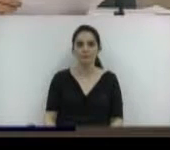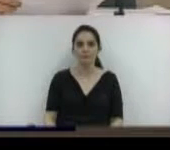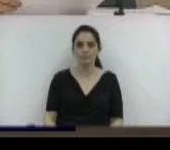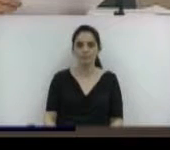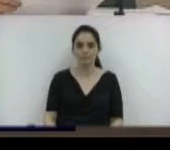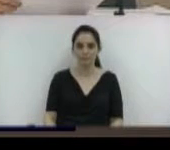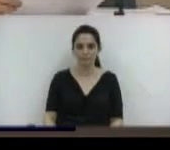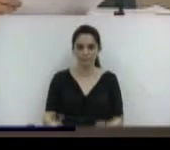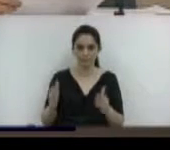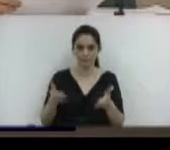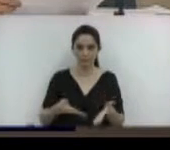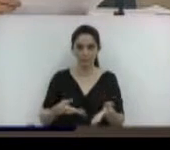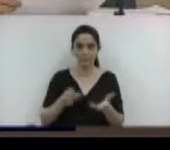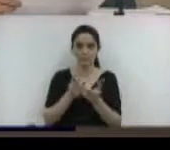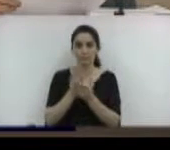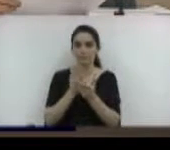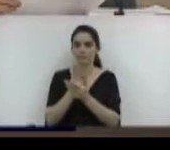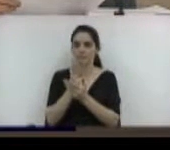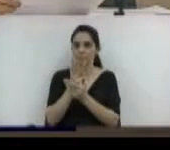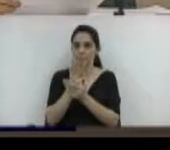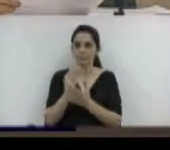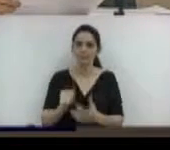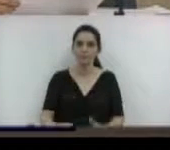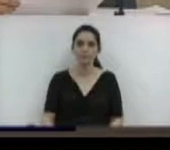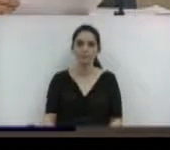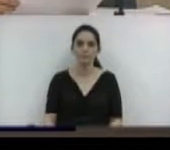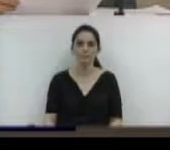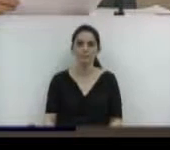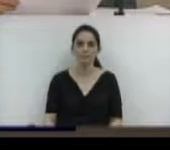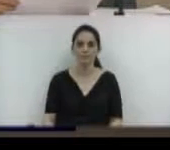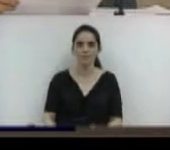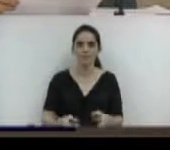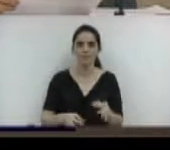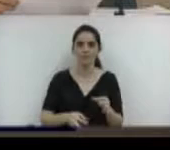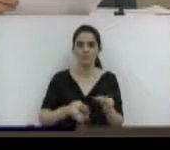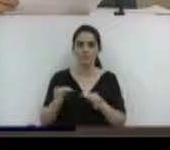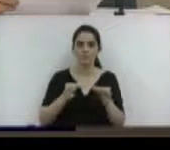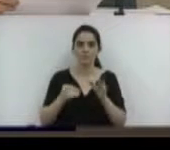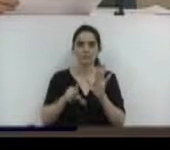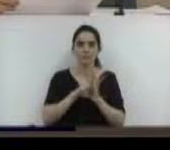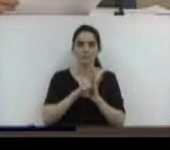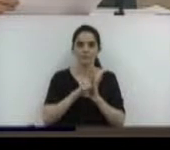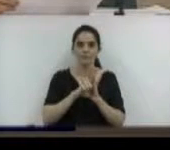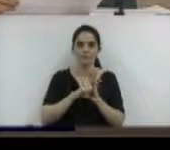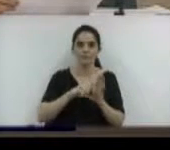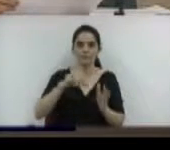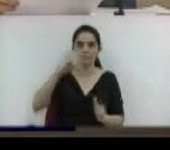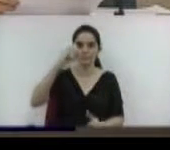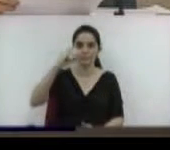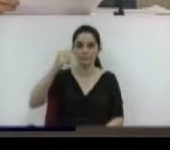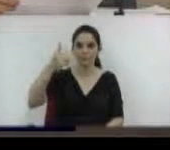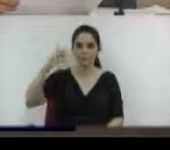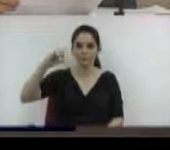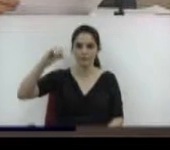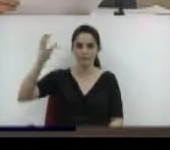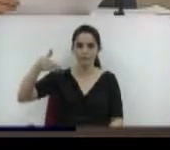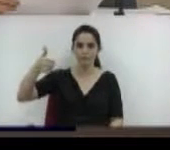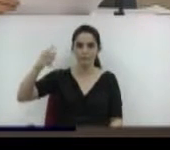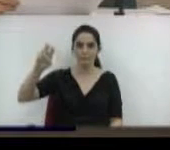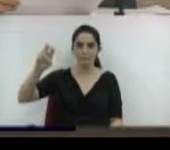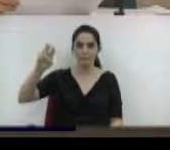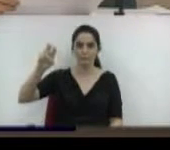nesta Câmara Municipal. Projeto de Lei 019/15,